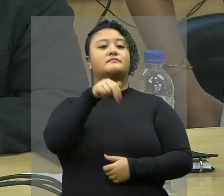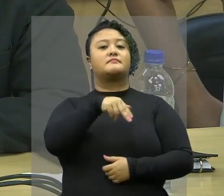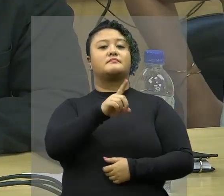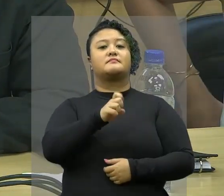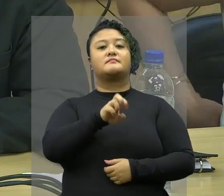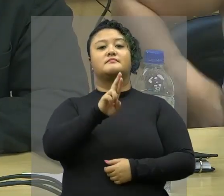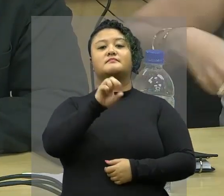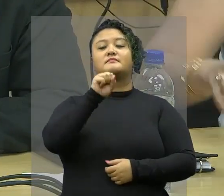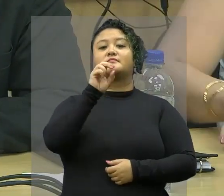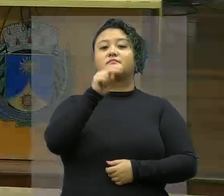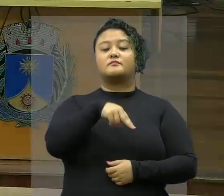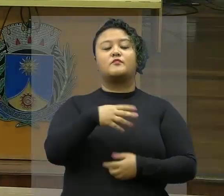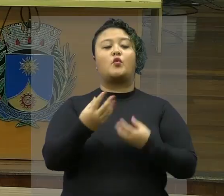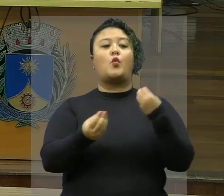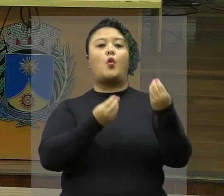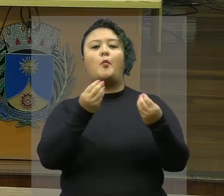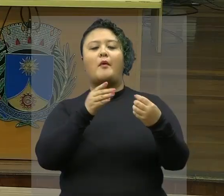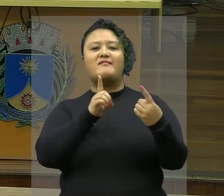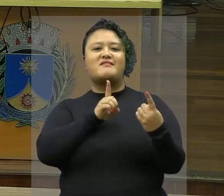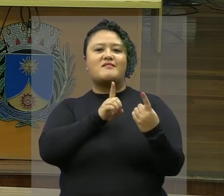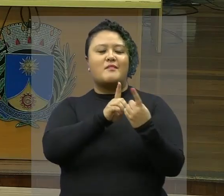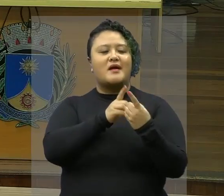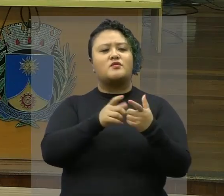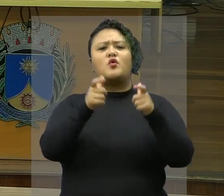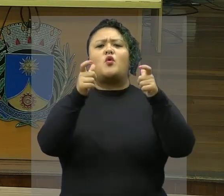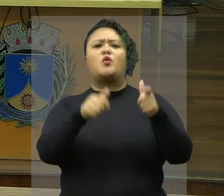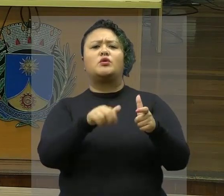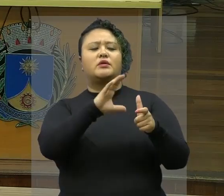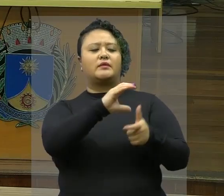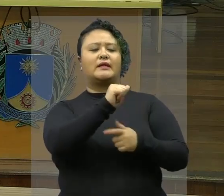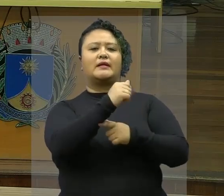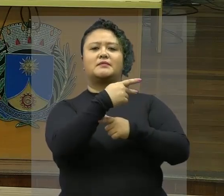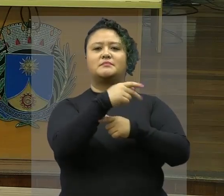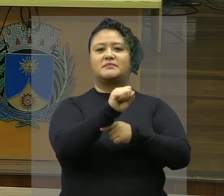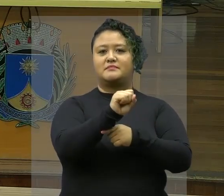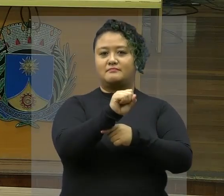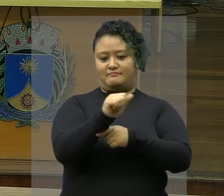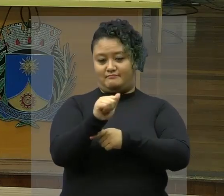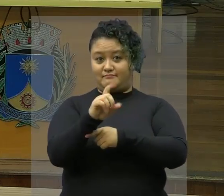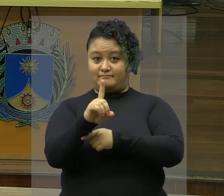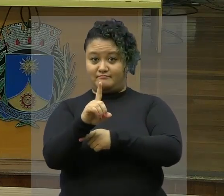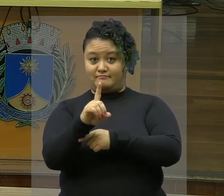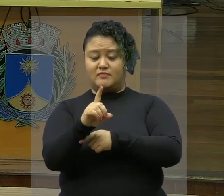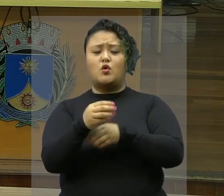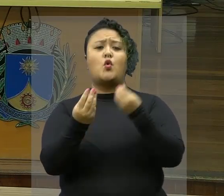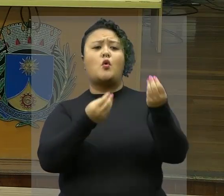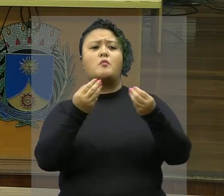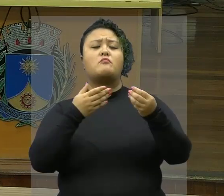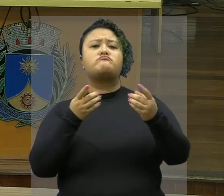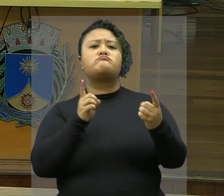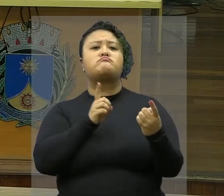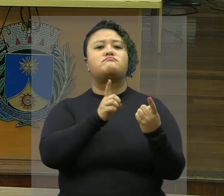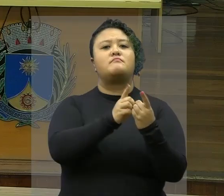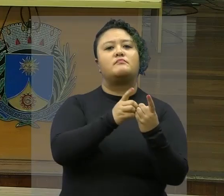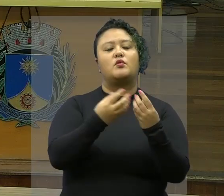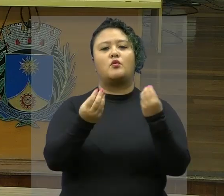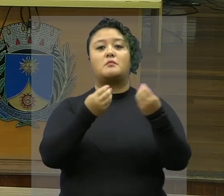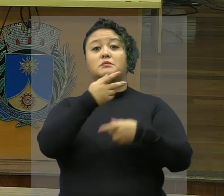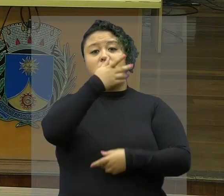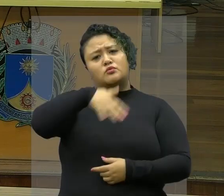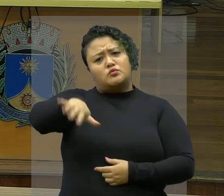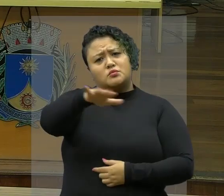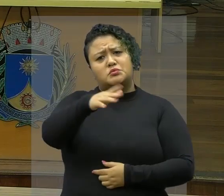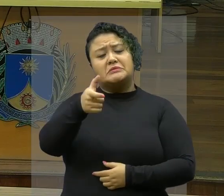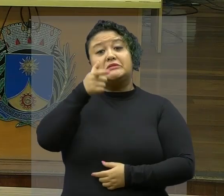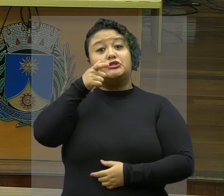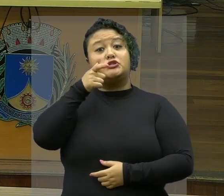sendo feito o atendimento, né, onde que fica o CAPES-AD, como que faz para chegar até vocês, para quem está nos assistindo, porque